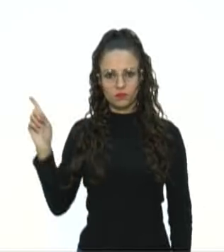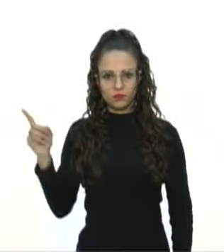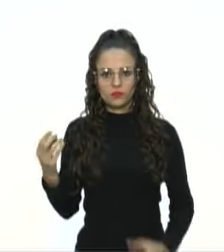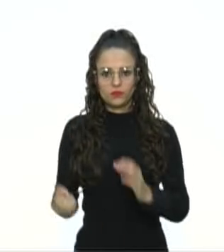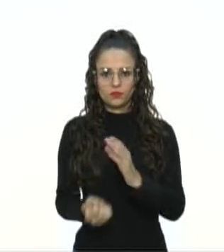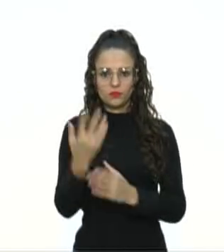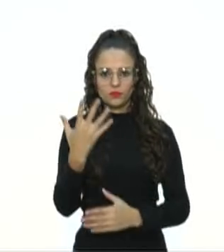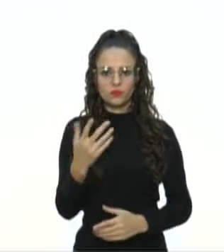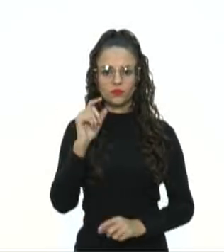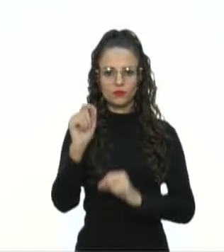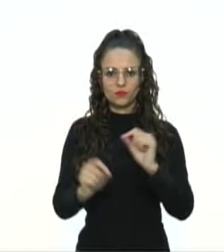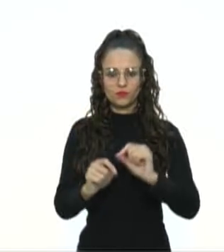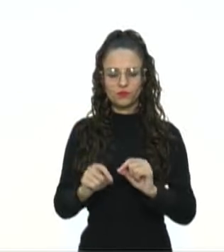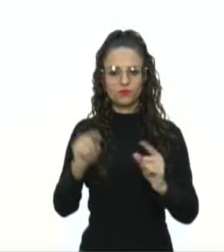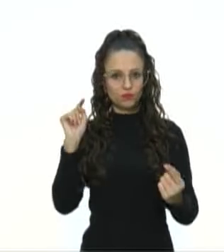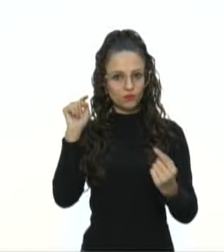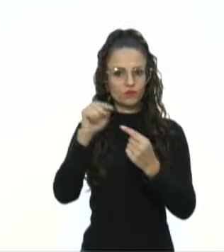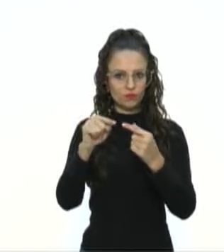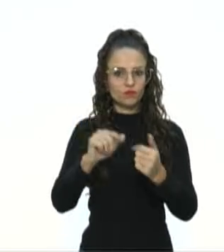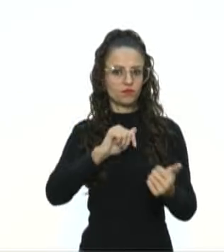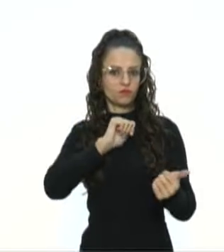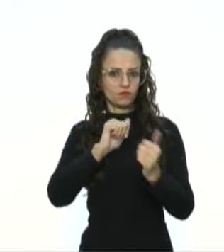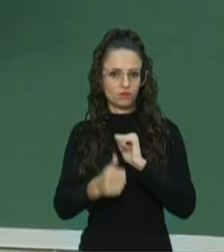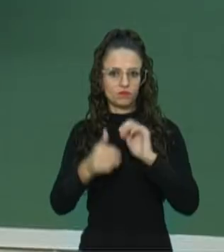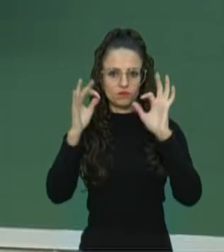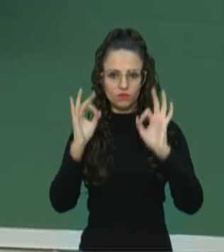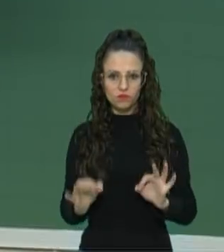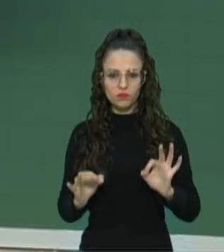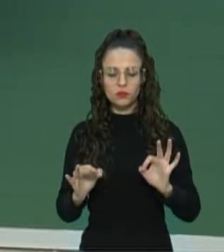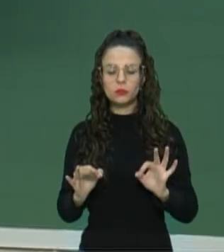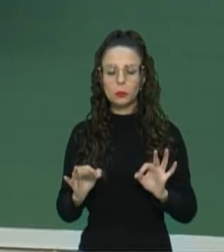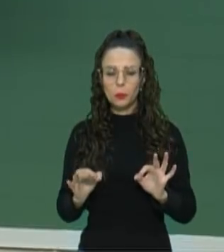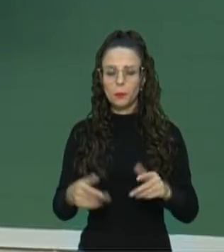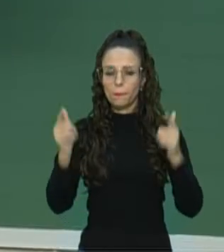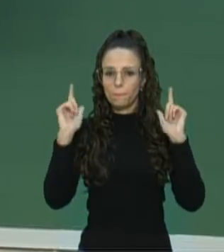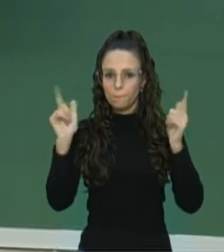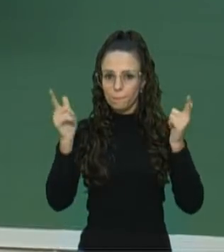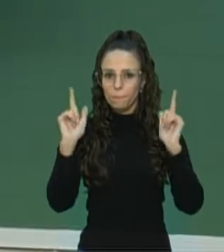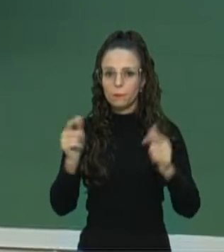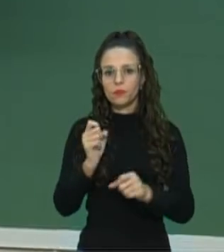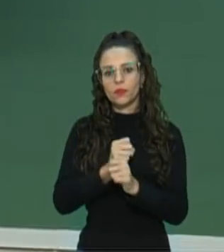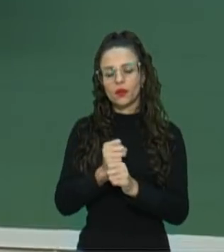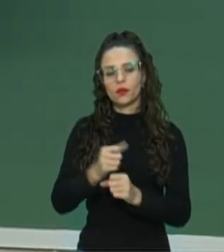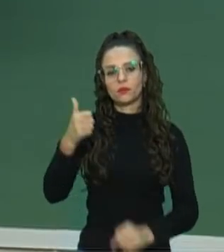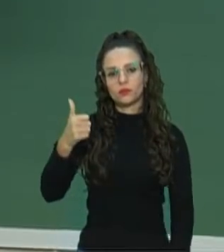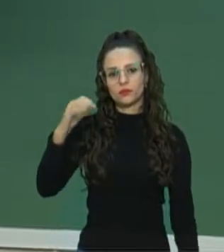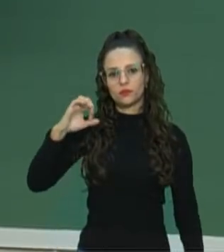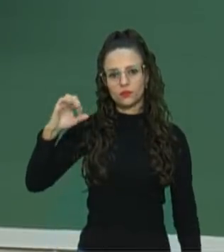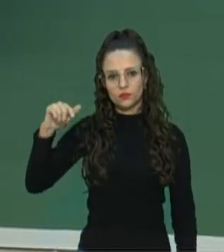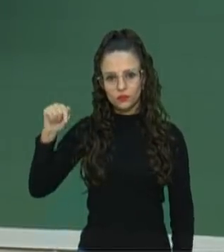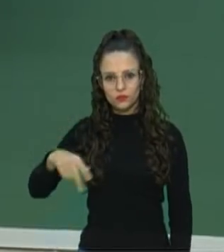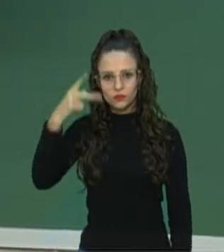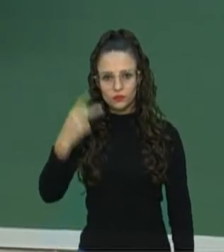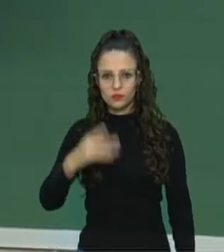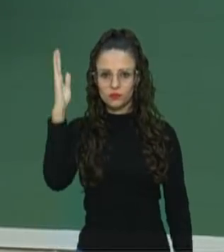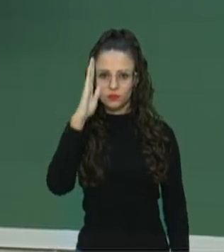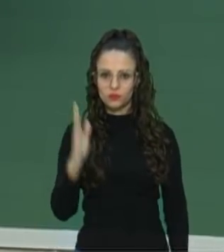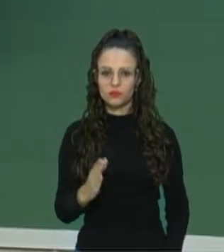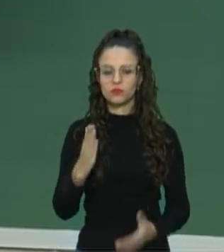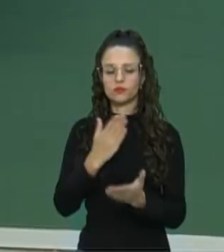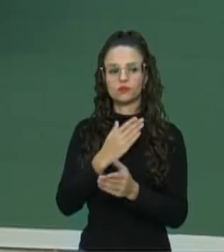criada como fins de atividade mesmo, como uma atividade de aventura em 1997, e no Brasil ela chega